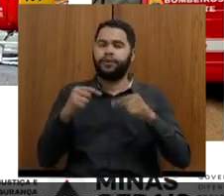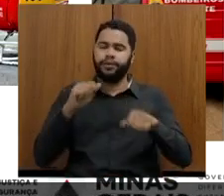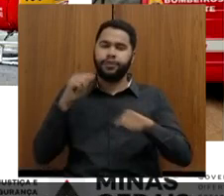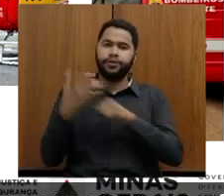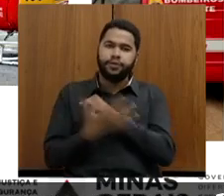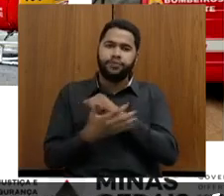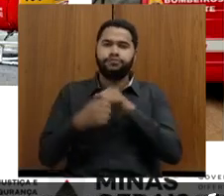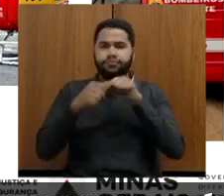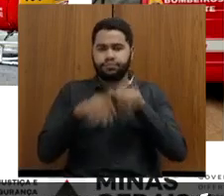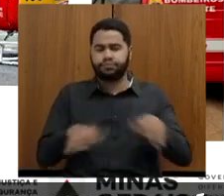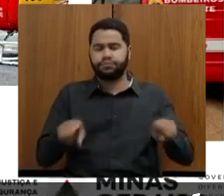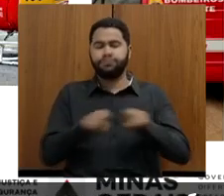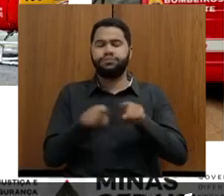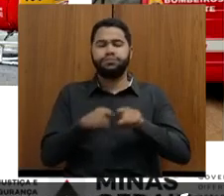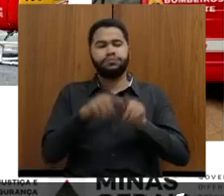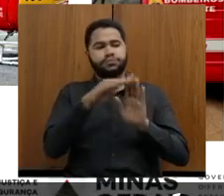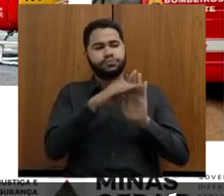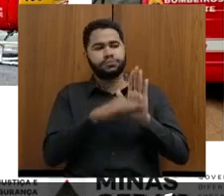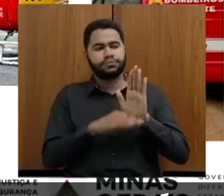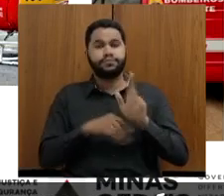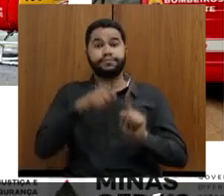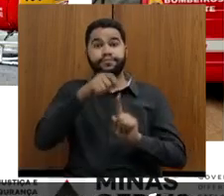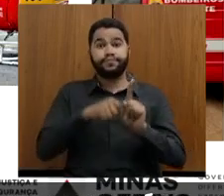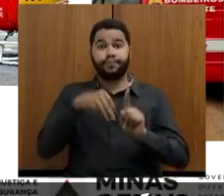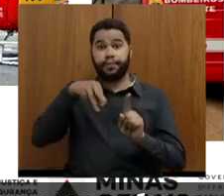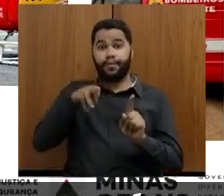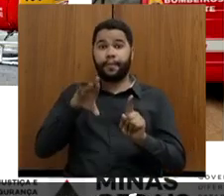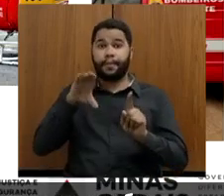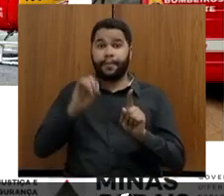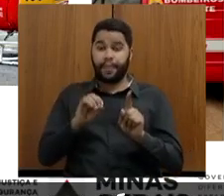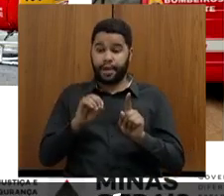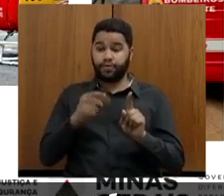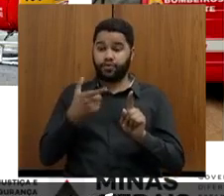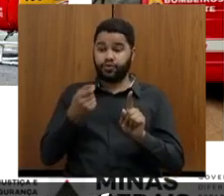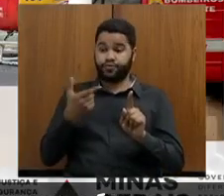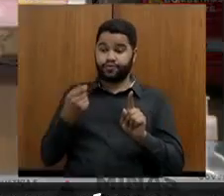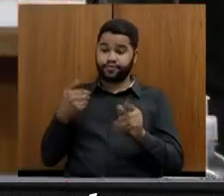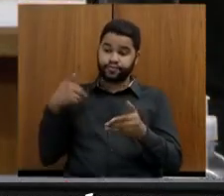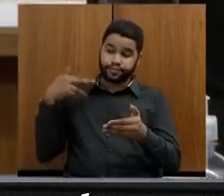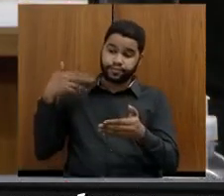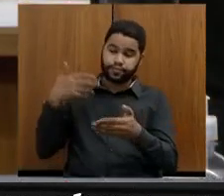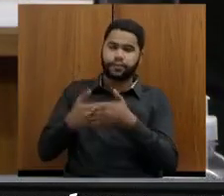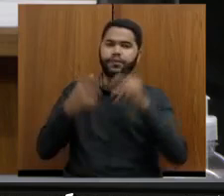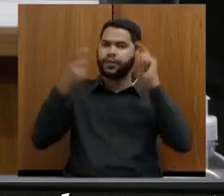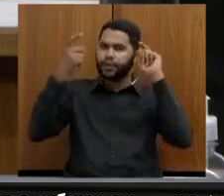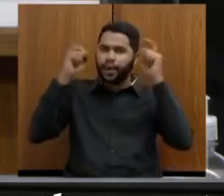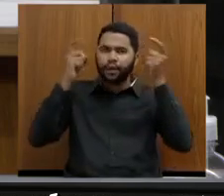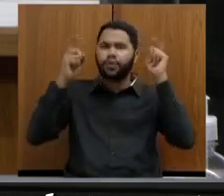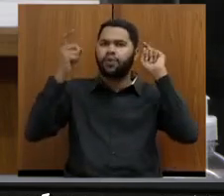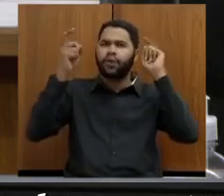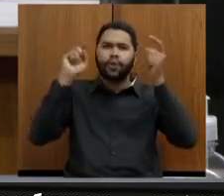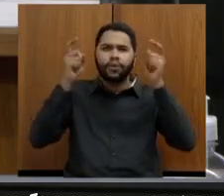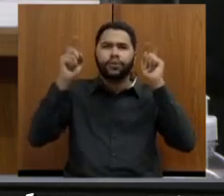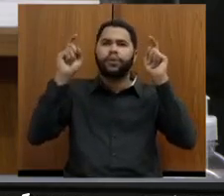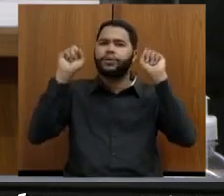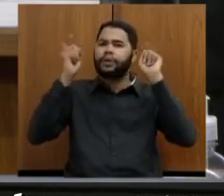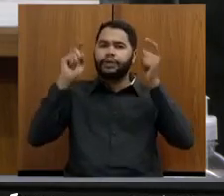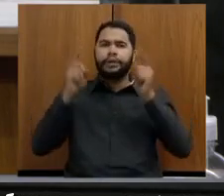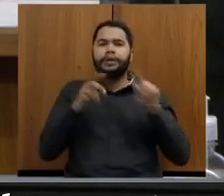reuniões do alto-comando desde o mês de março de 2020 reuniões estas